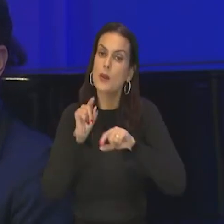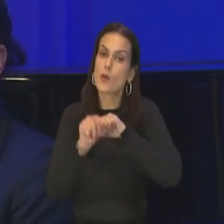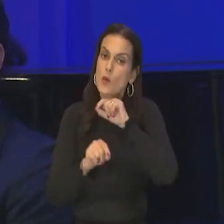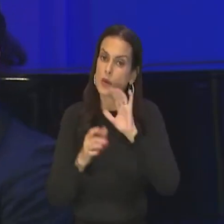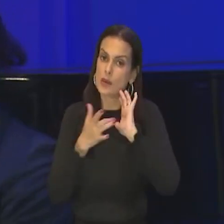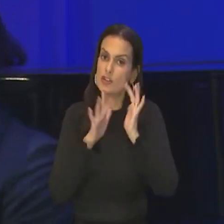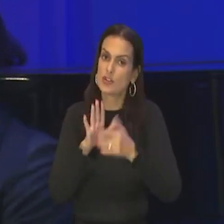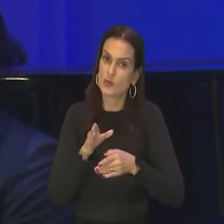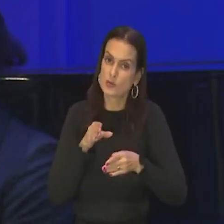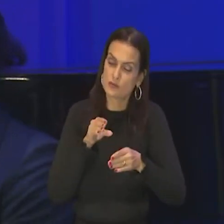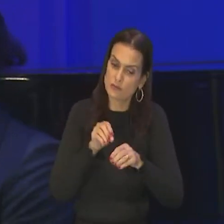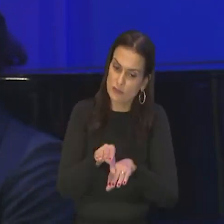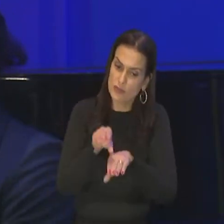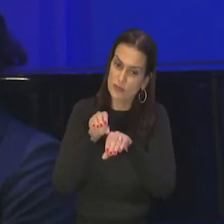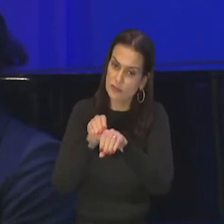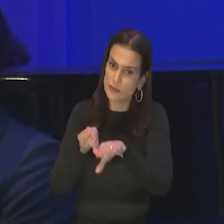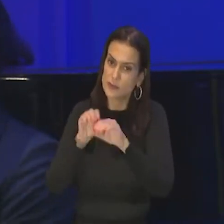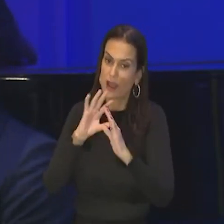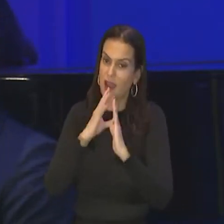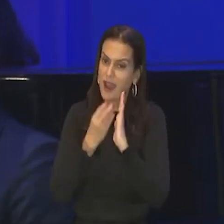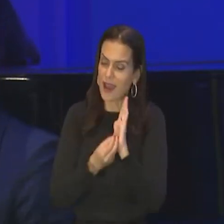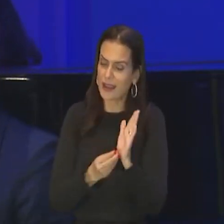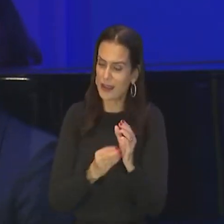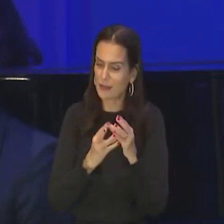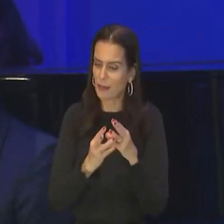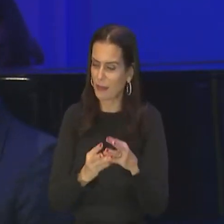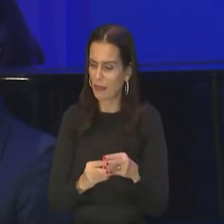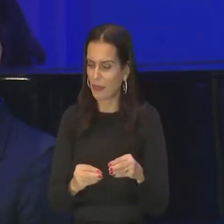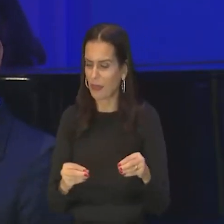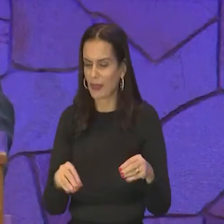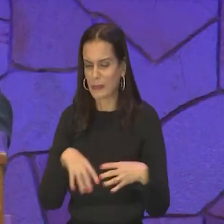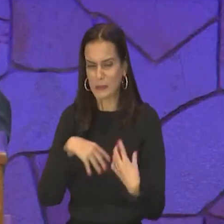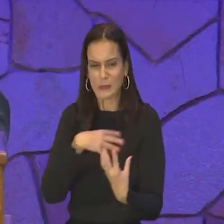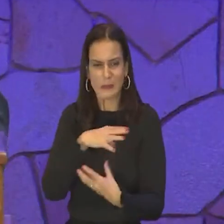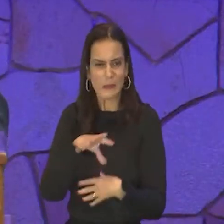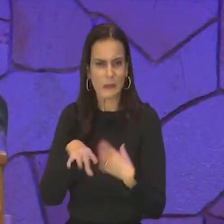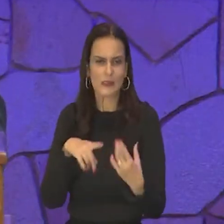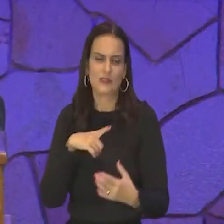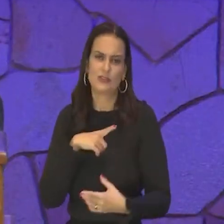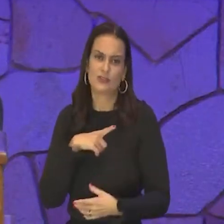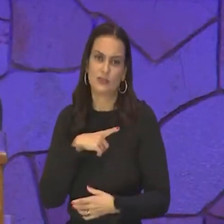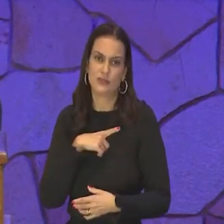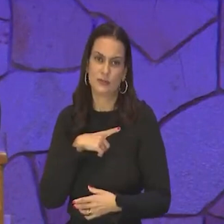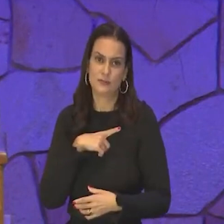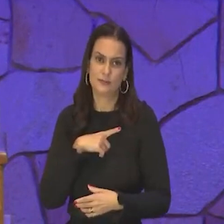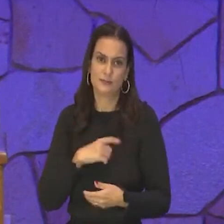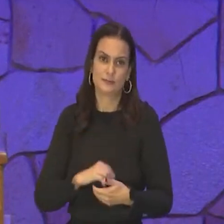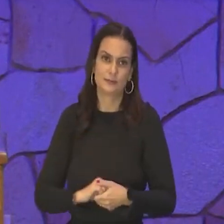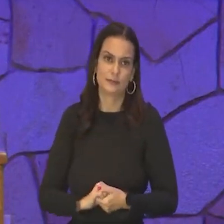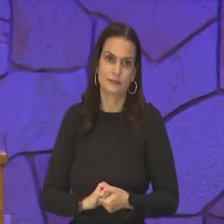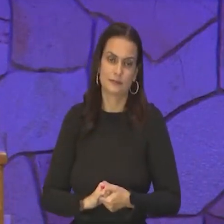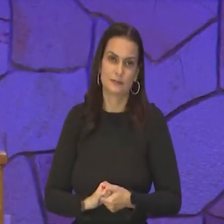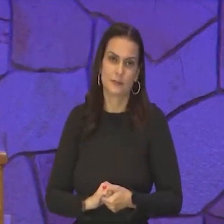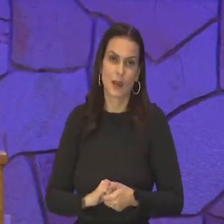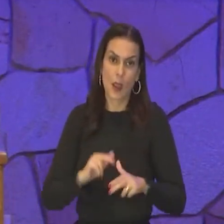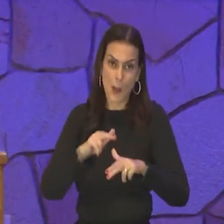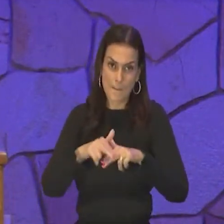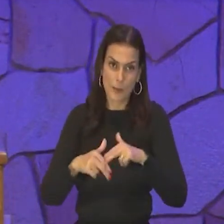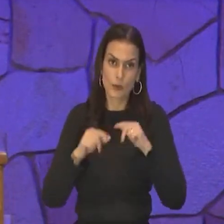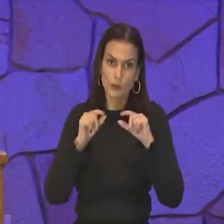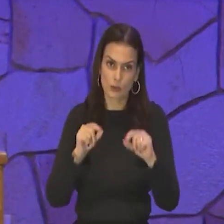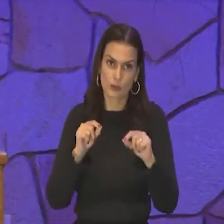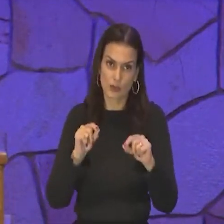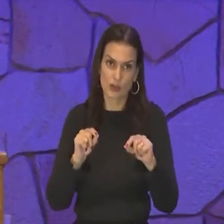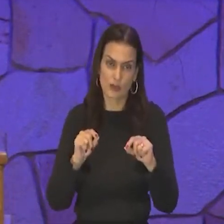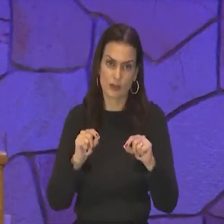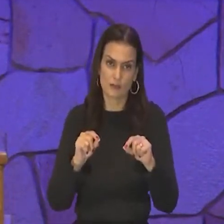estava aqui um tanto esfacelada e desorientada, e por isso ele